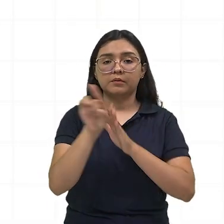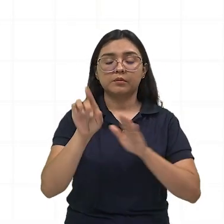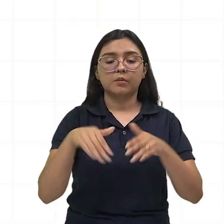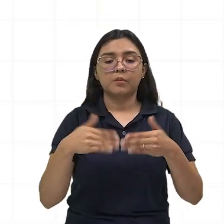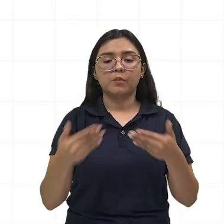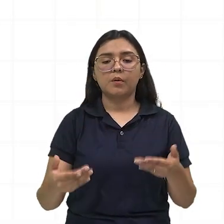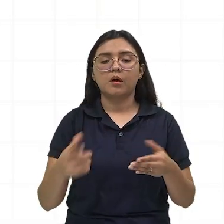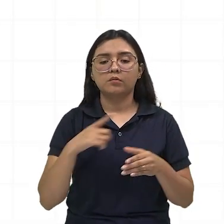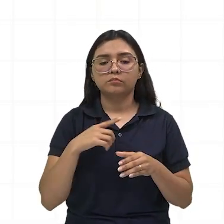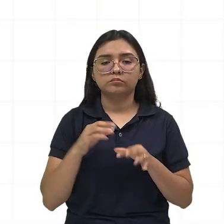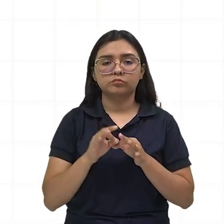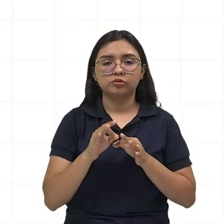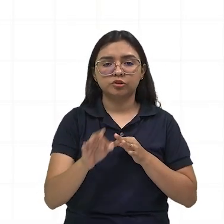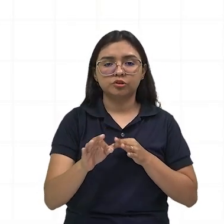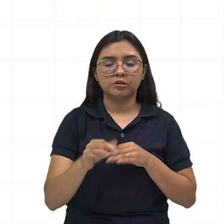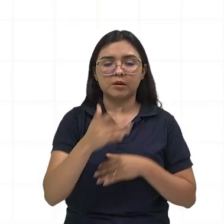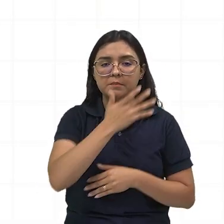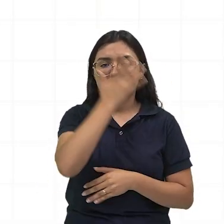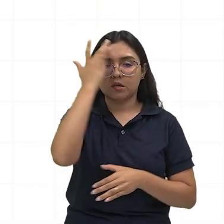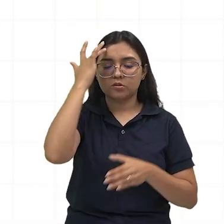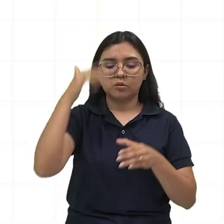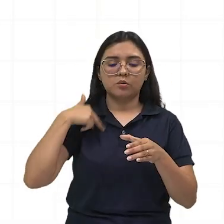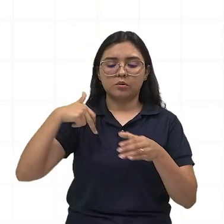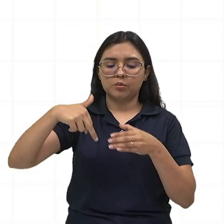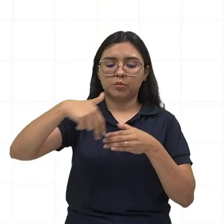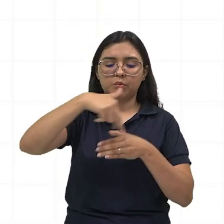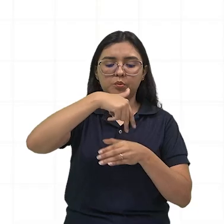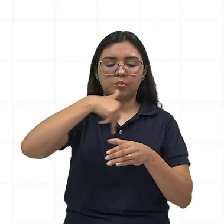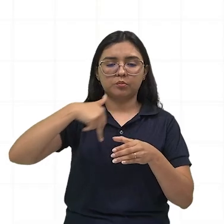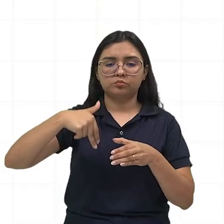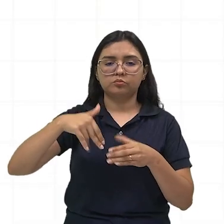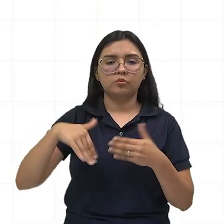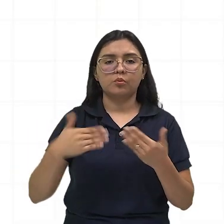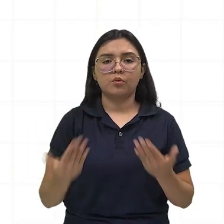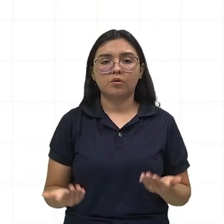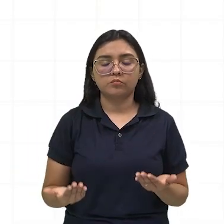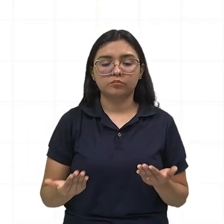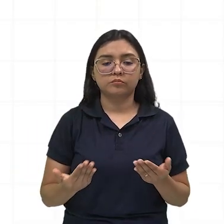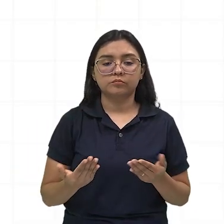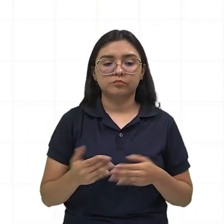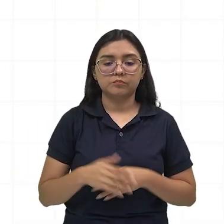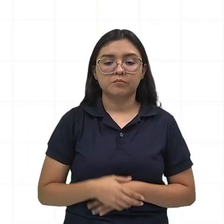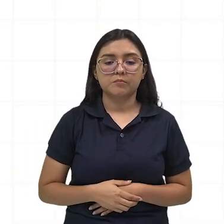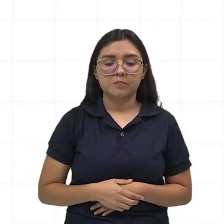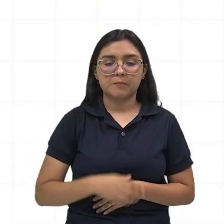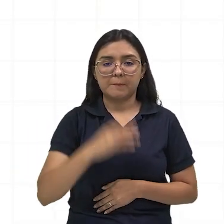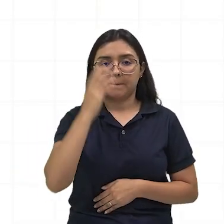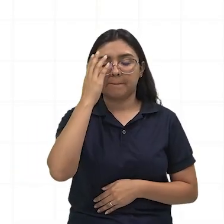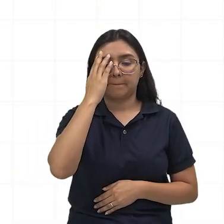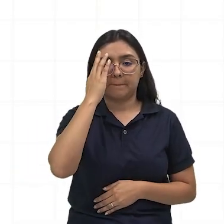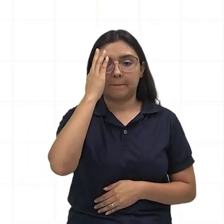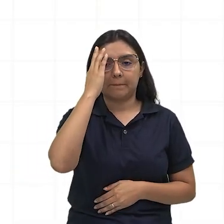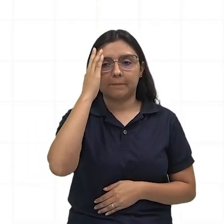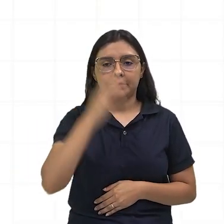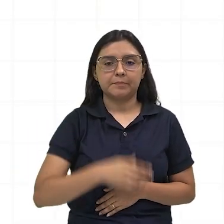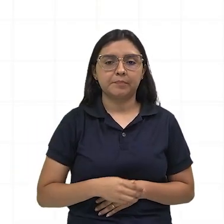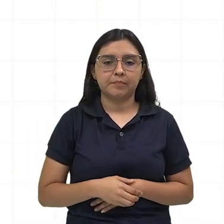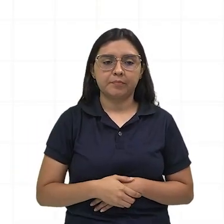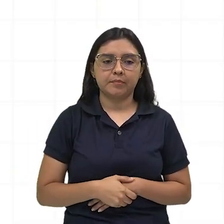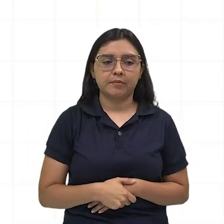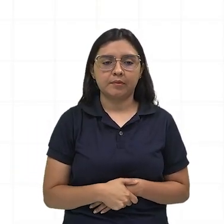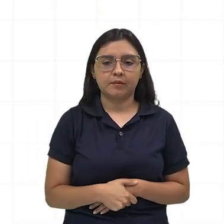qual a distância que essa pessoa percorreu. Ora, ela percorreu